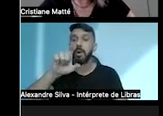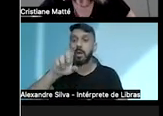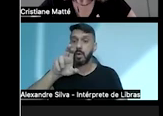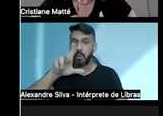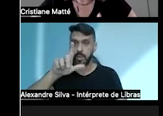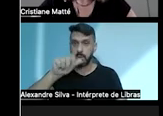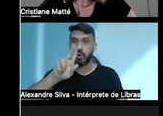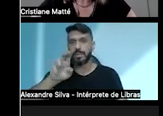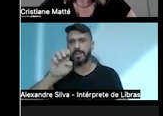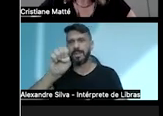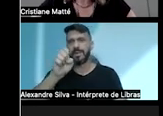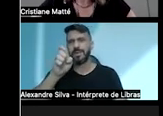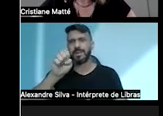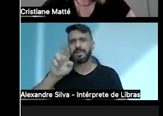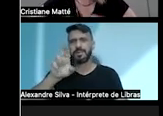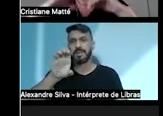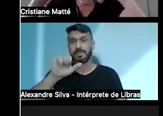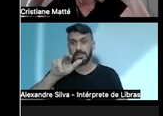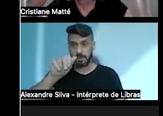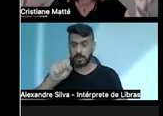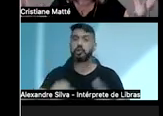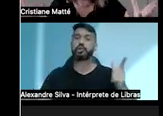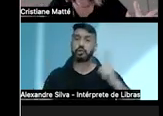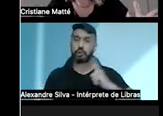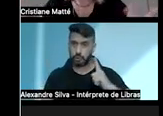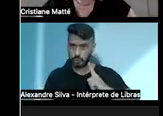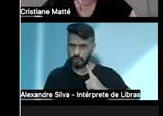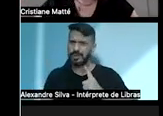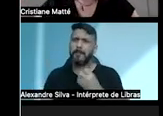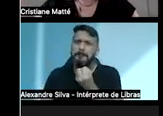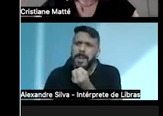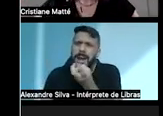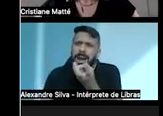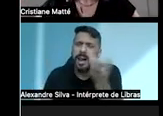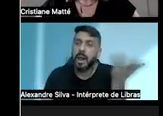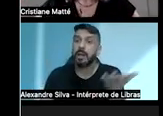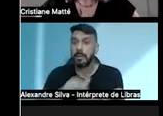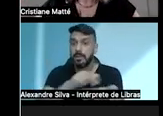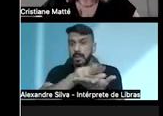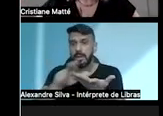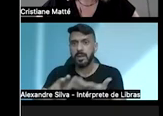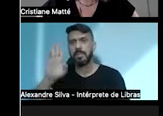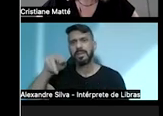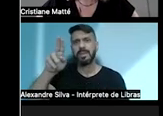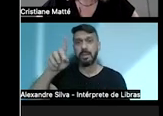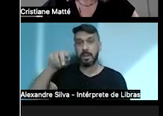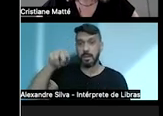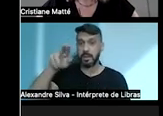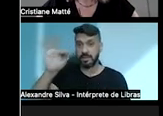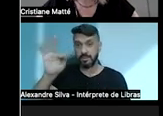exercinas. Dentre essas exercinas, a gente tem muitas moléculas diferentes. BDNF é